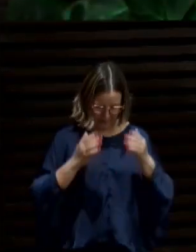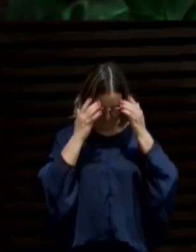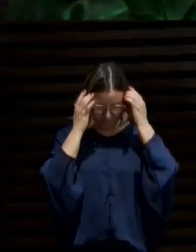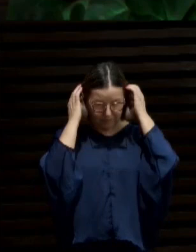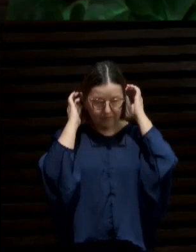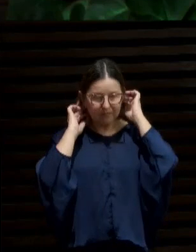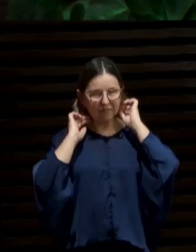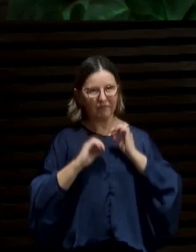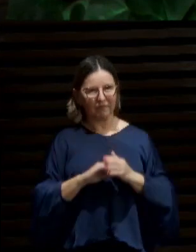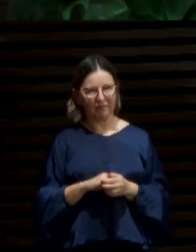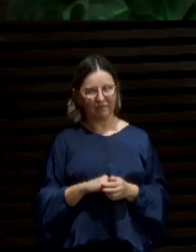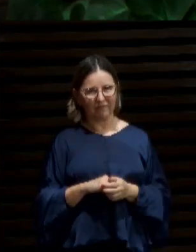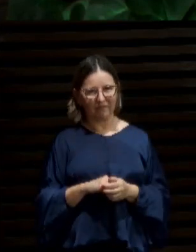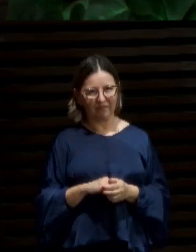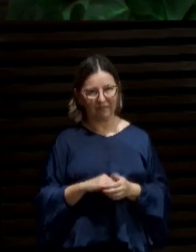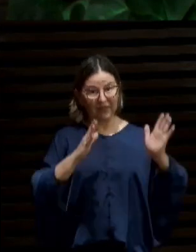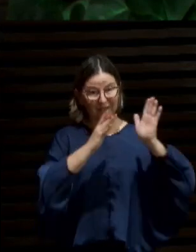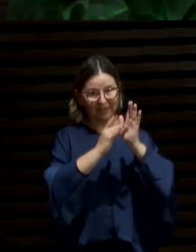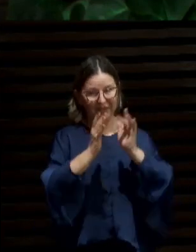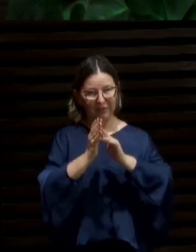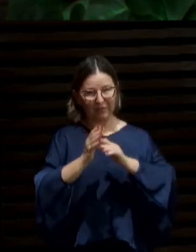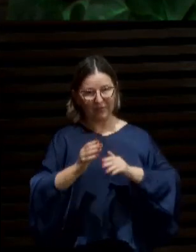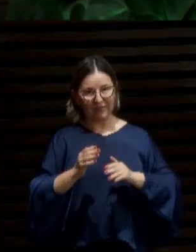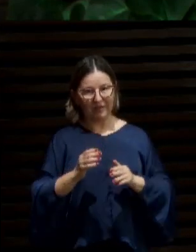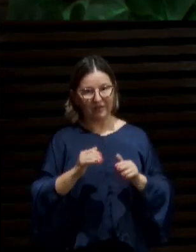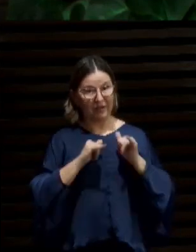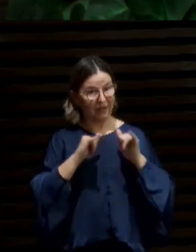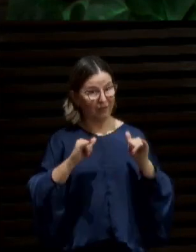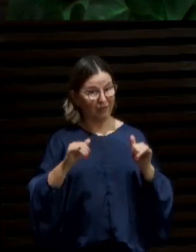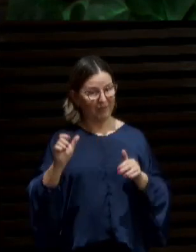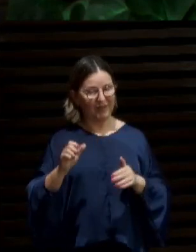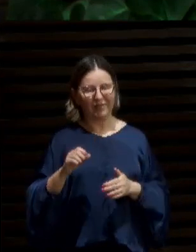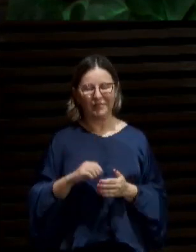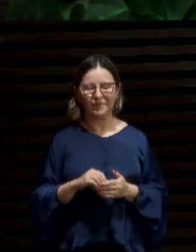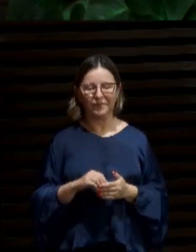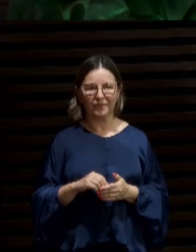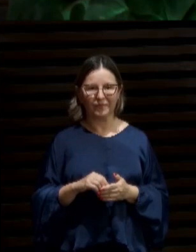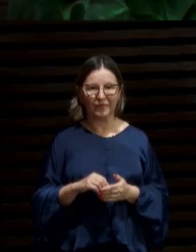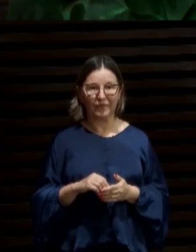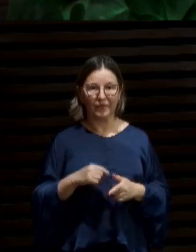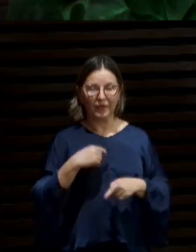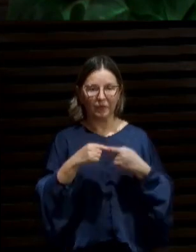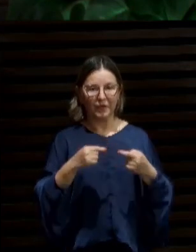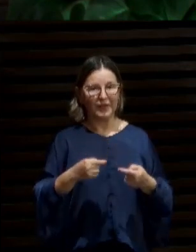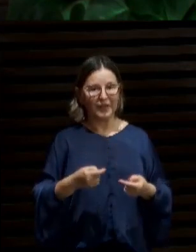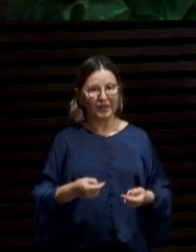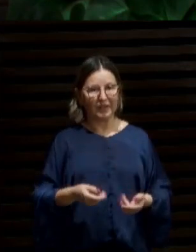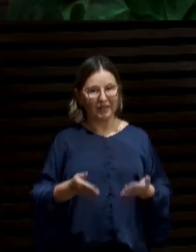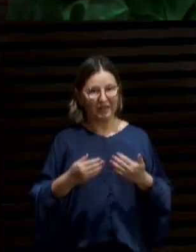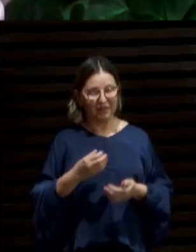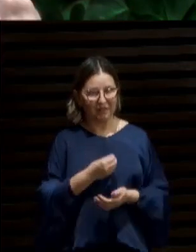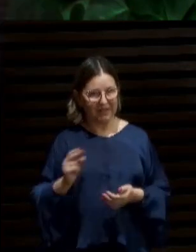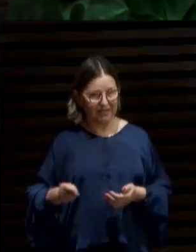Ele deu a sua palavra. A quarta coisa que ele nos deu, então ele nos deu a vida eterna, ele nos deu a consumação da obra